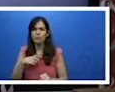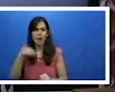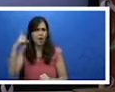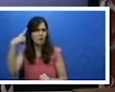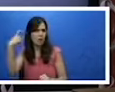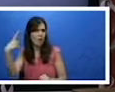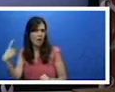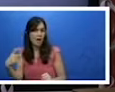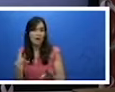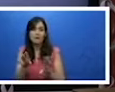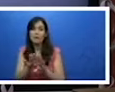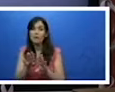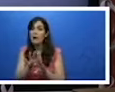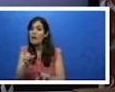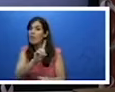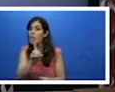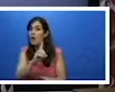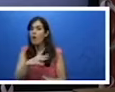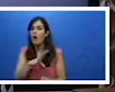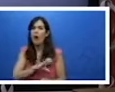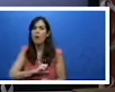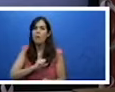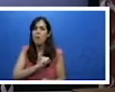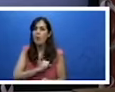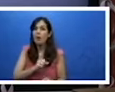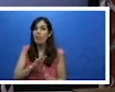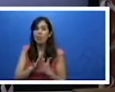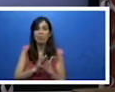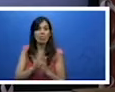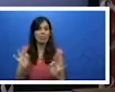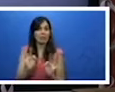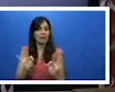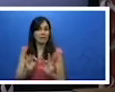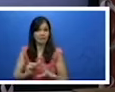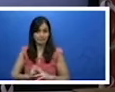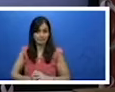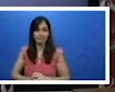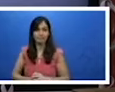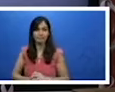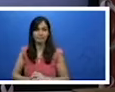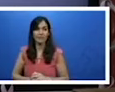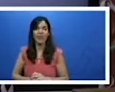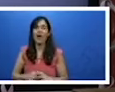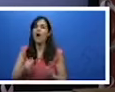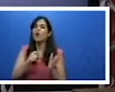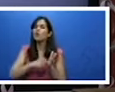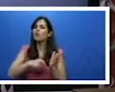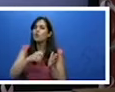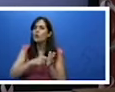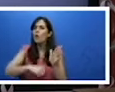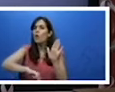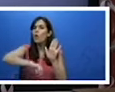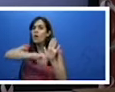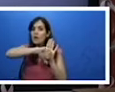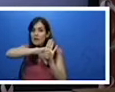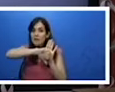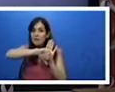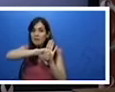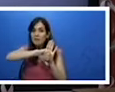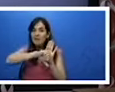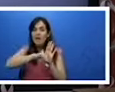relações amorosas. A motivação e a autoria do crime são desvendadas por meio